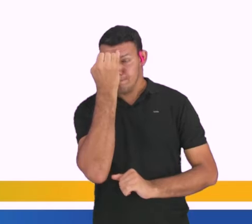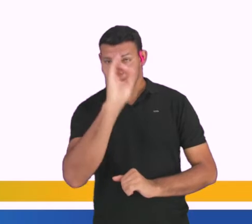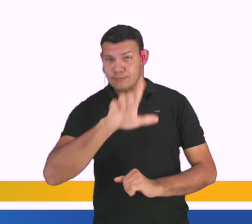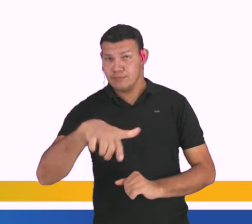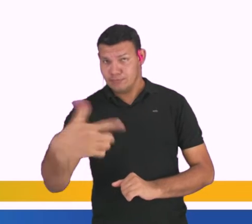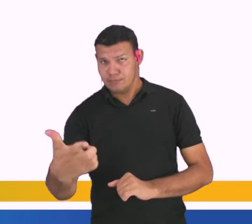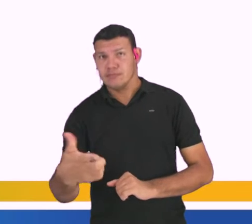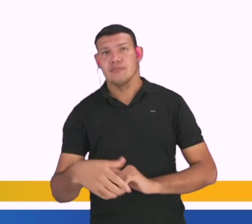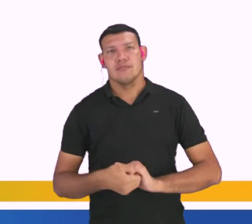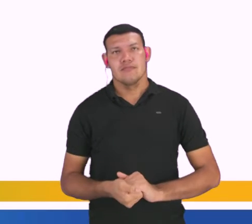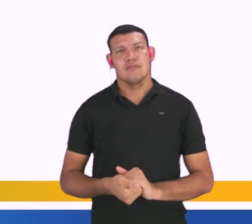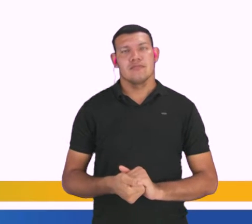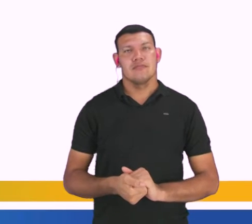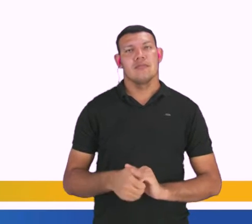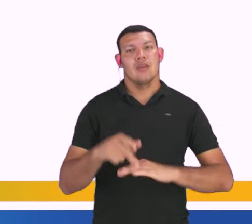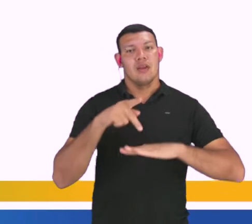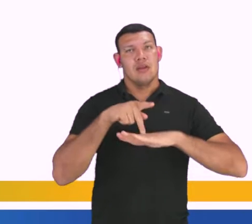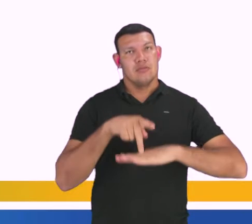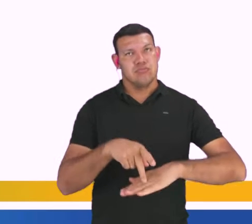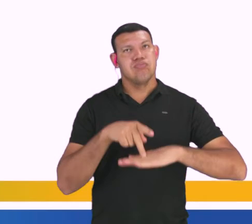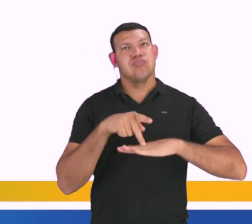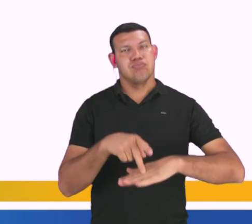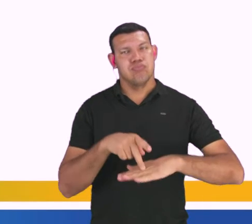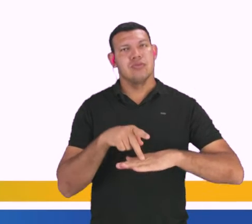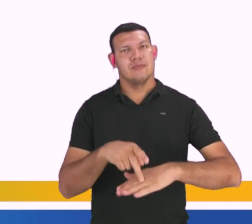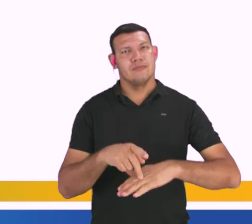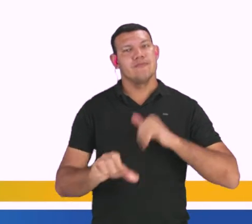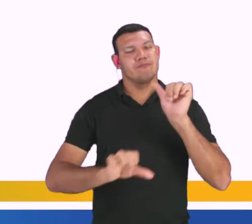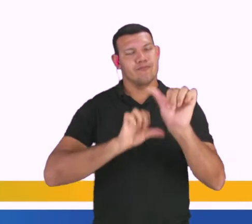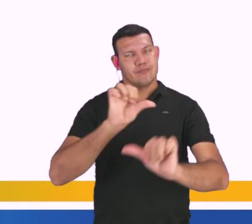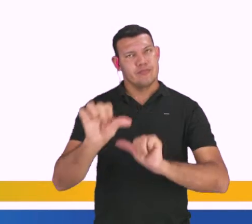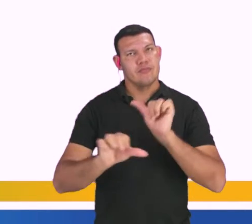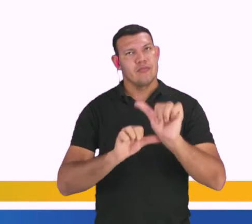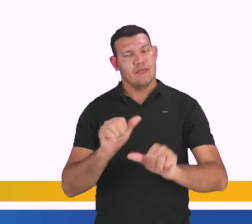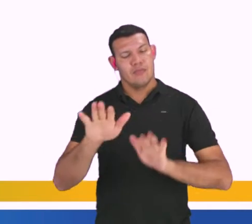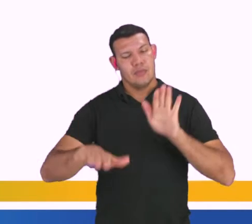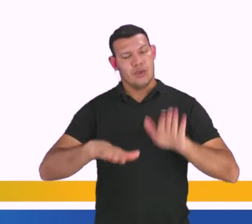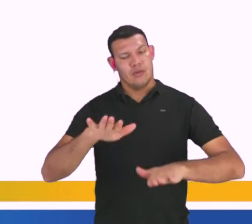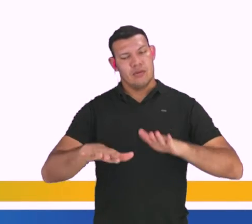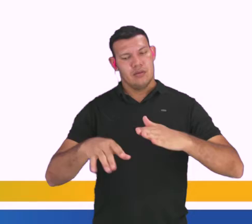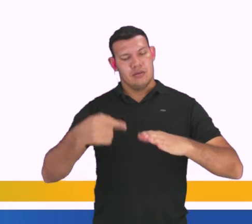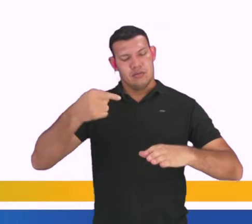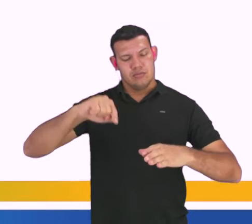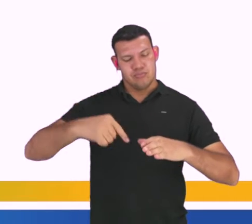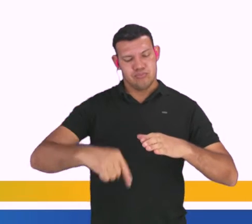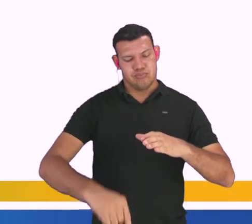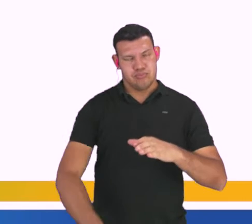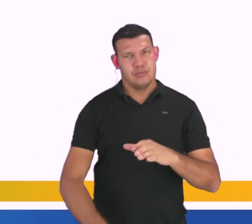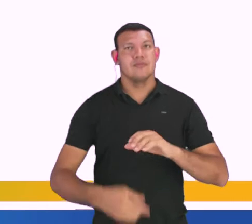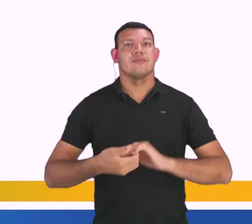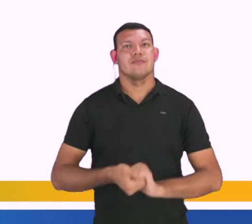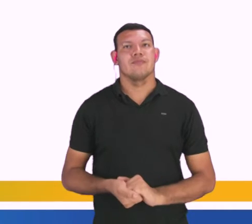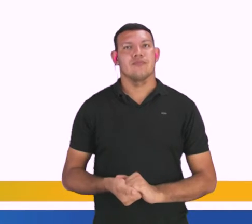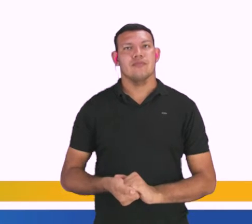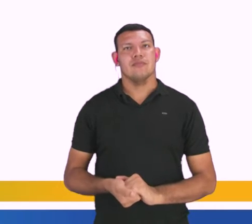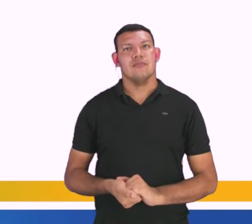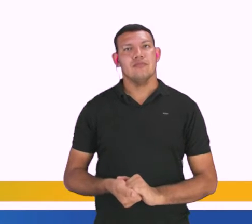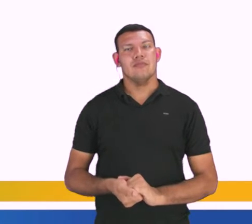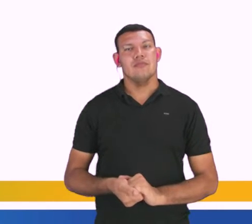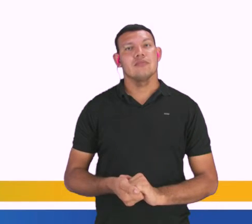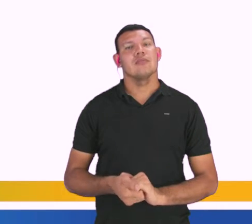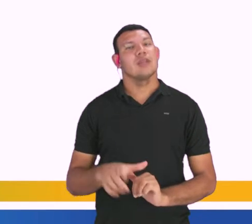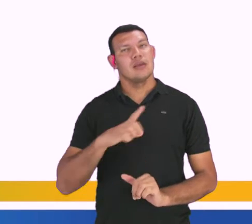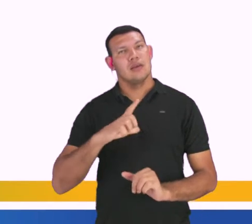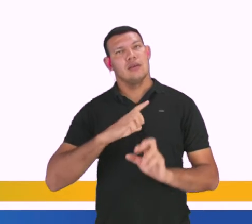ideia, que é a ideia de que pressão varia de acordo com a profundidade. Então isso quer dizer que baseado como pressão aí vai ter a ver,